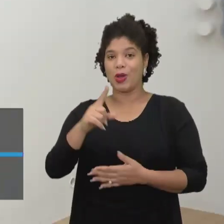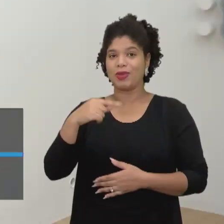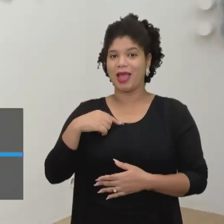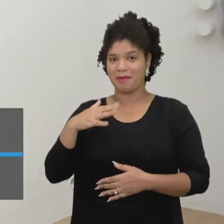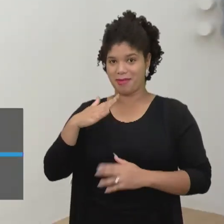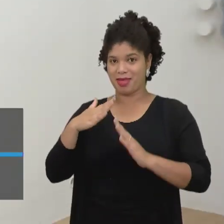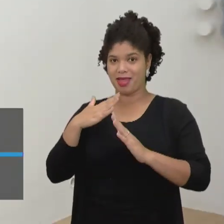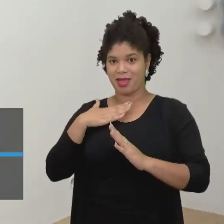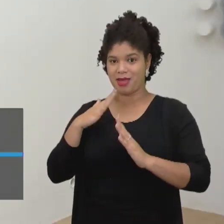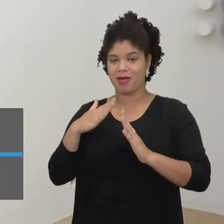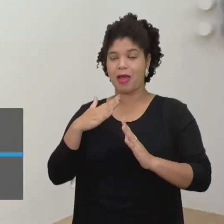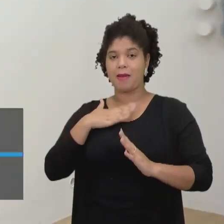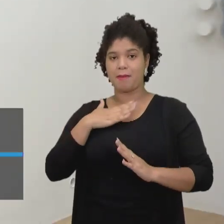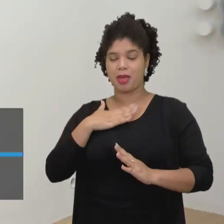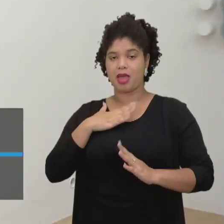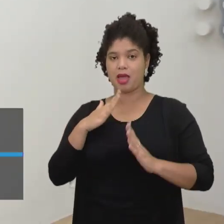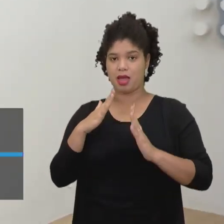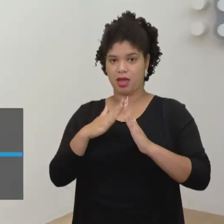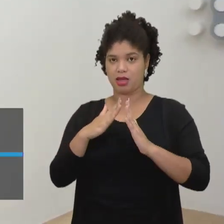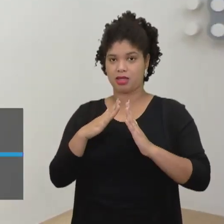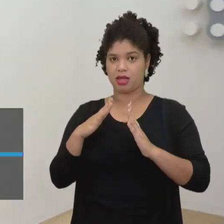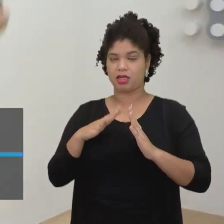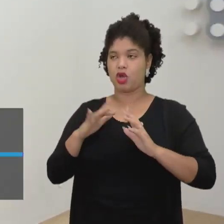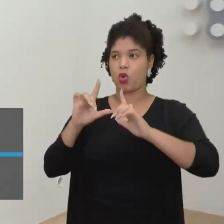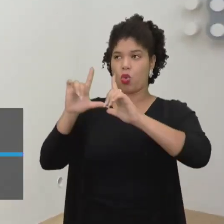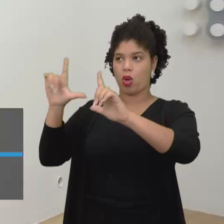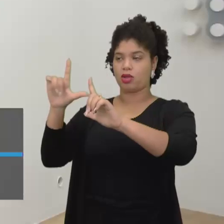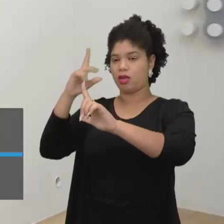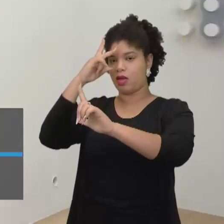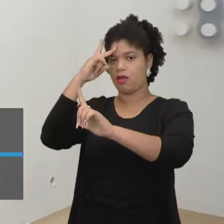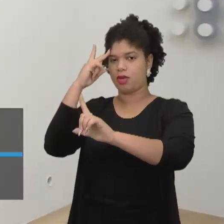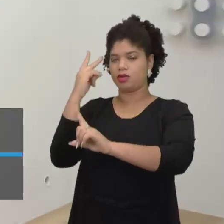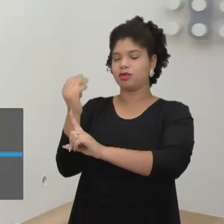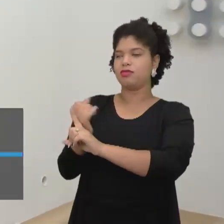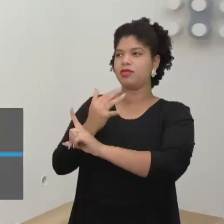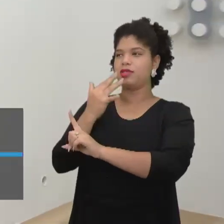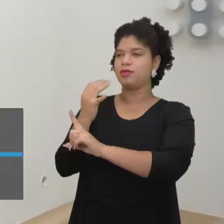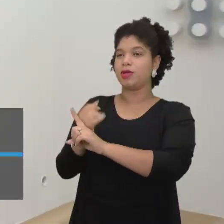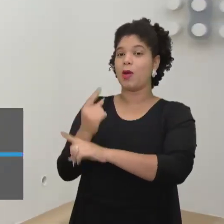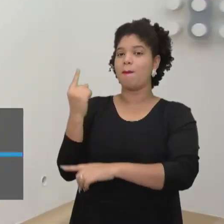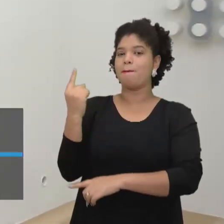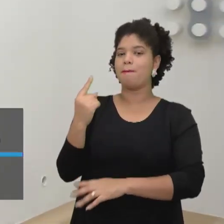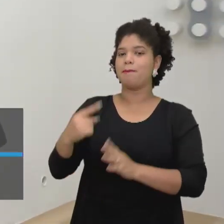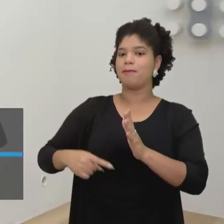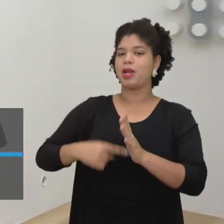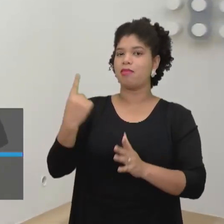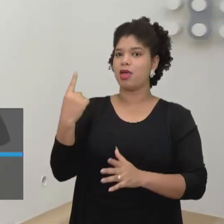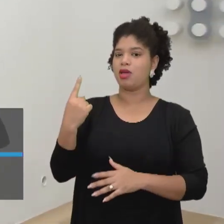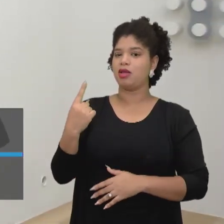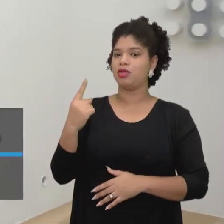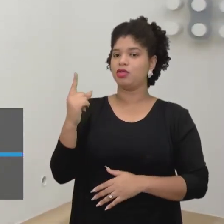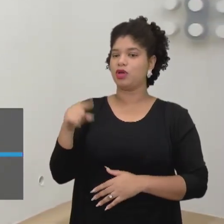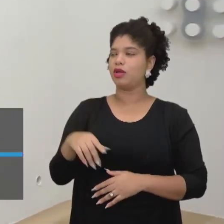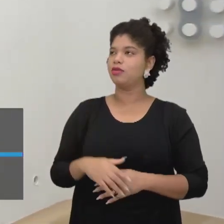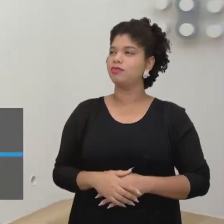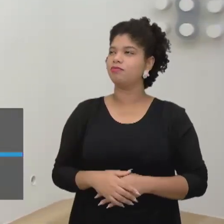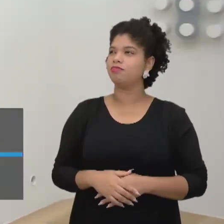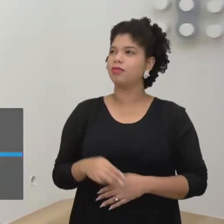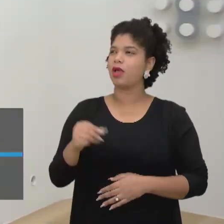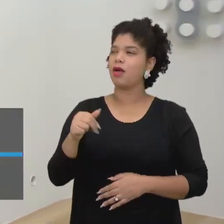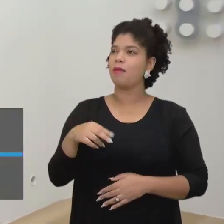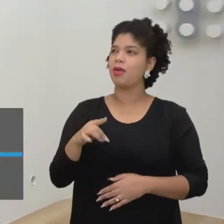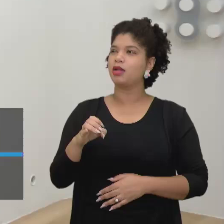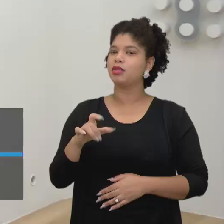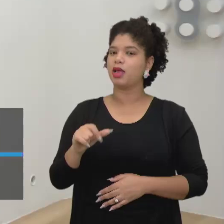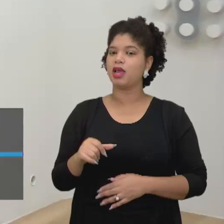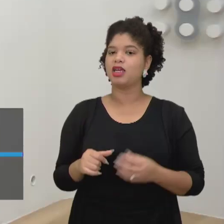inspiram. O primeiro de todos é o do Nelson Mandela. Cara, porque você ficar numa solitária de 64 a